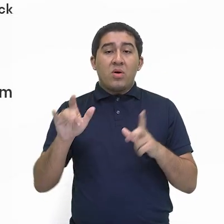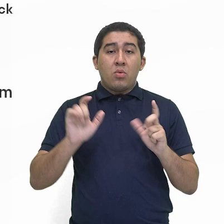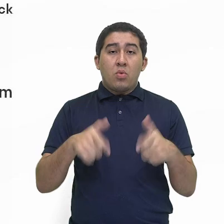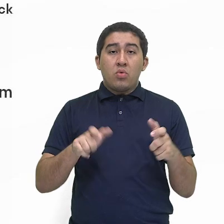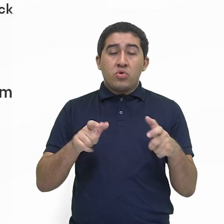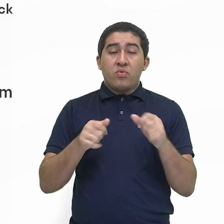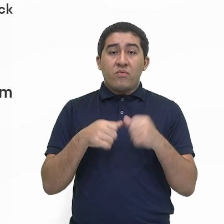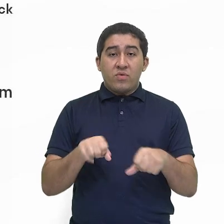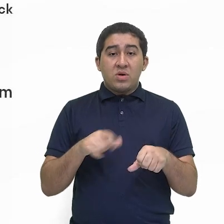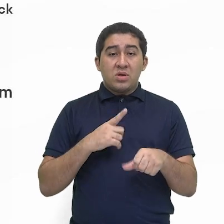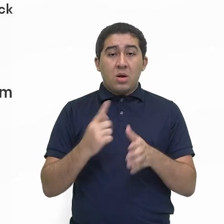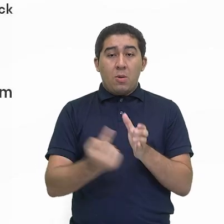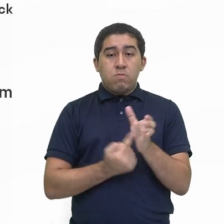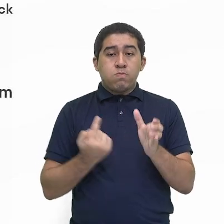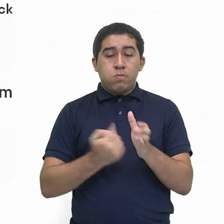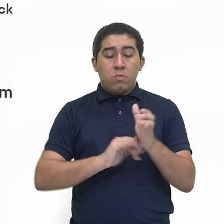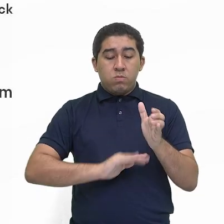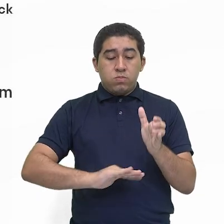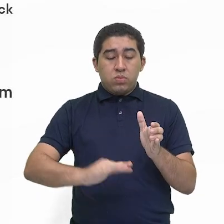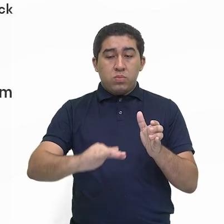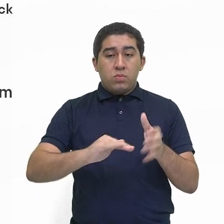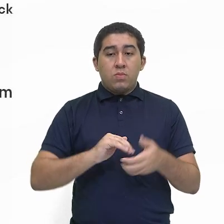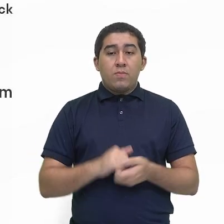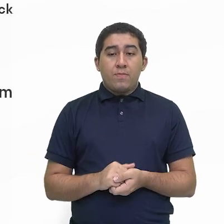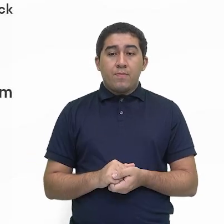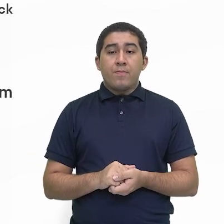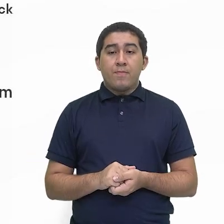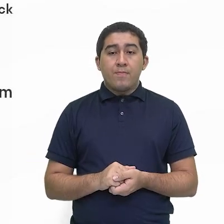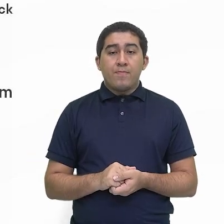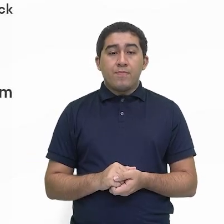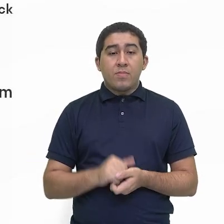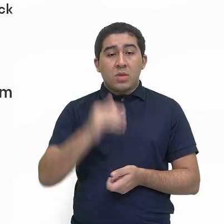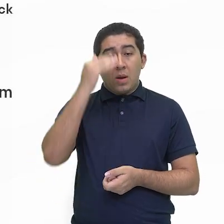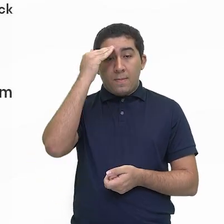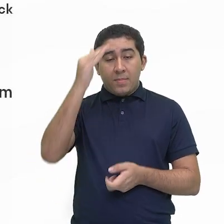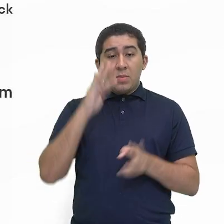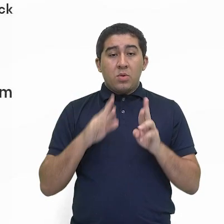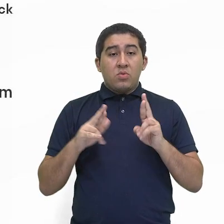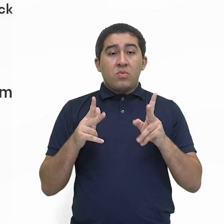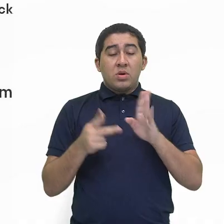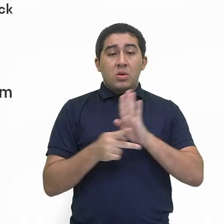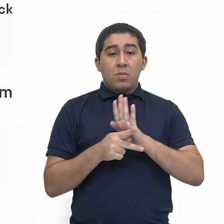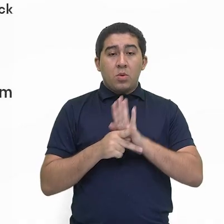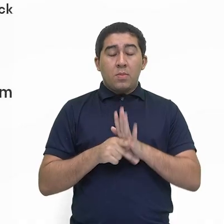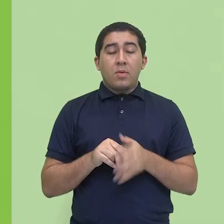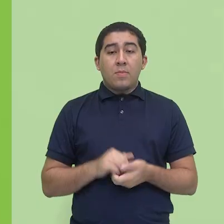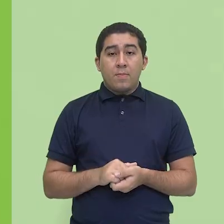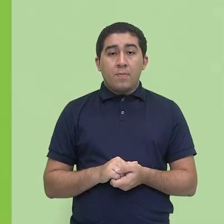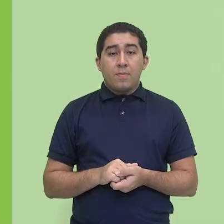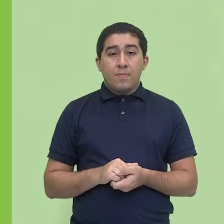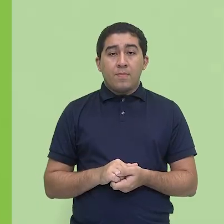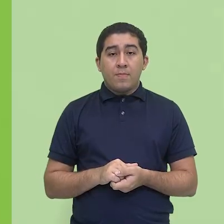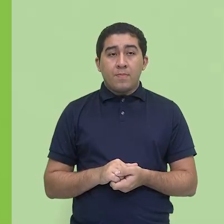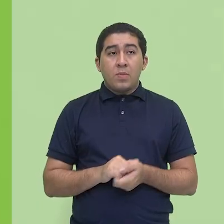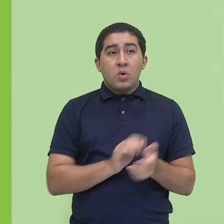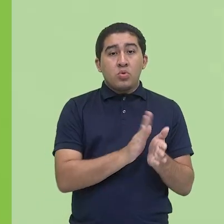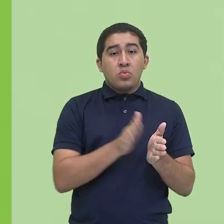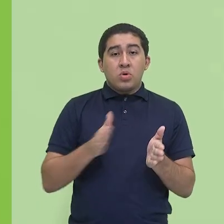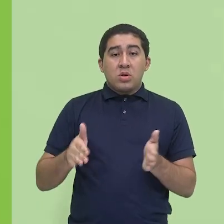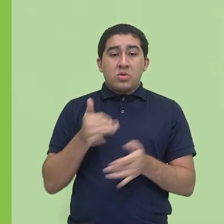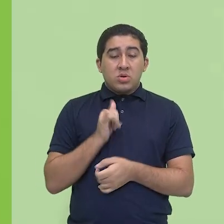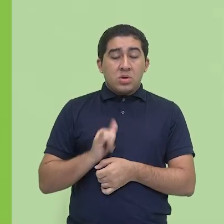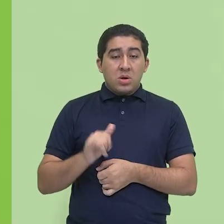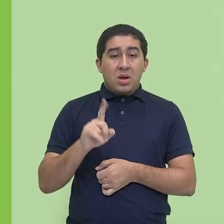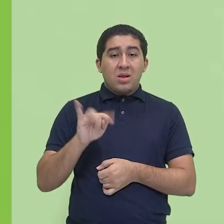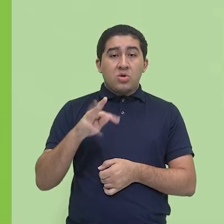solução com um corpo de fundo. Tá bom? Então, essas são as principais diferenças dos processos de